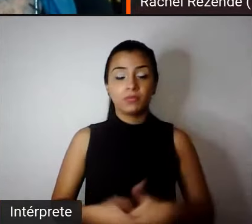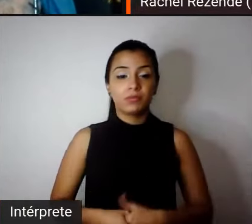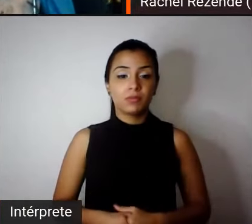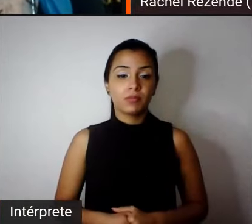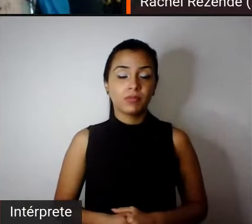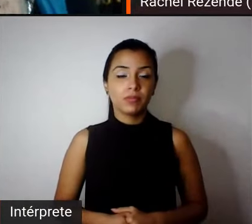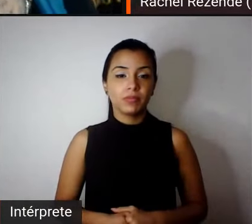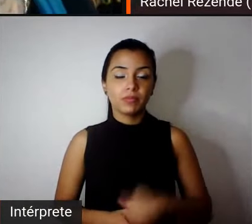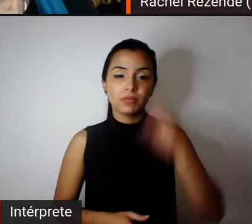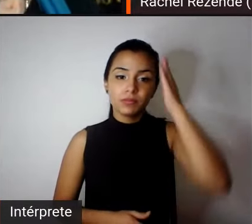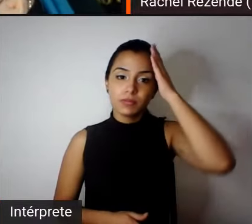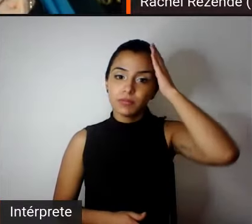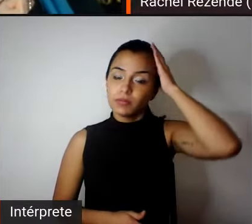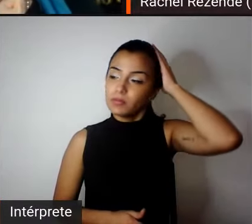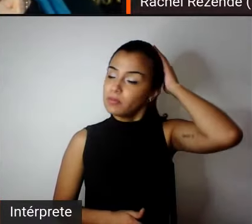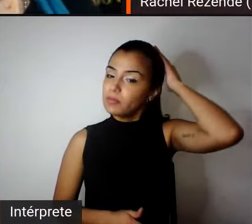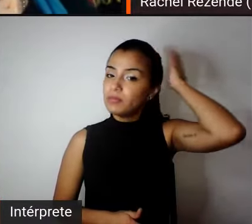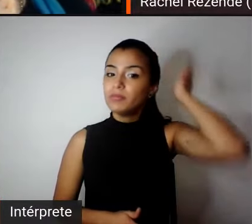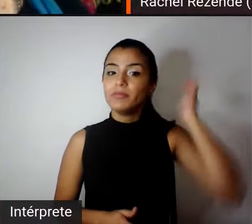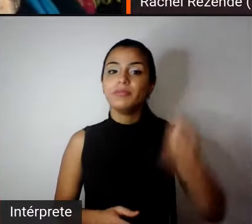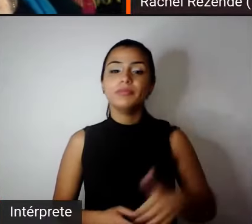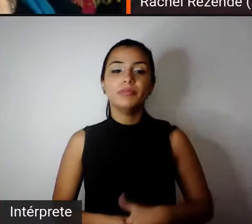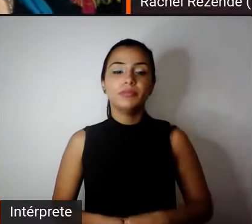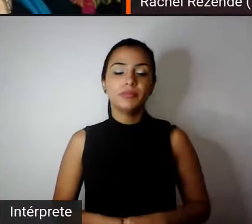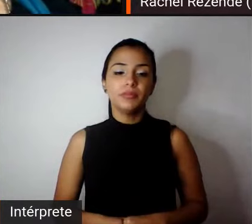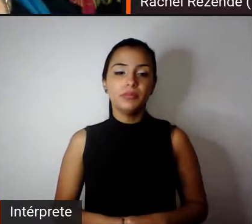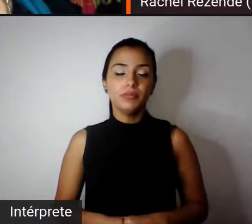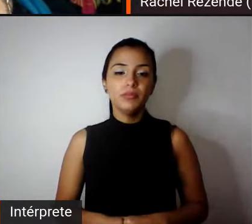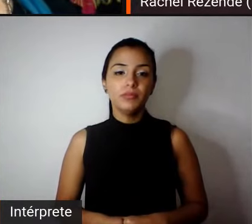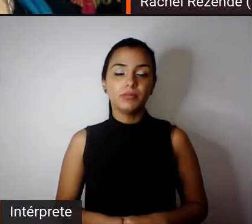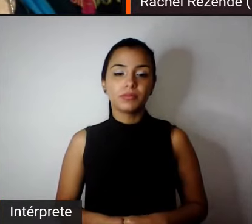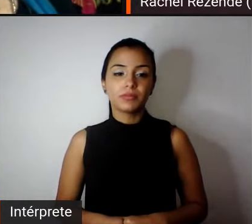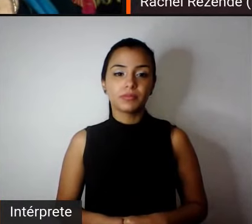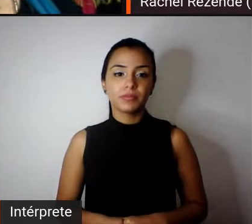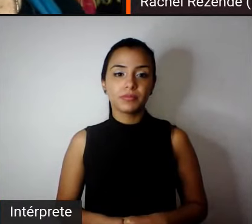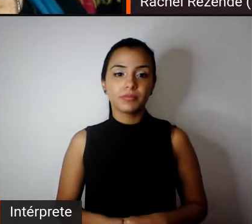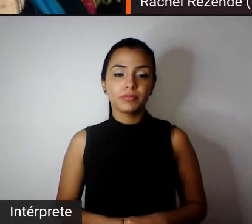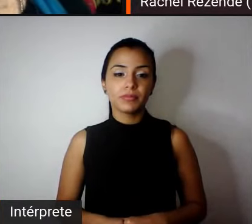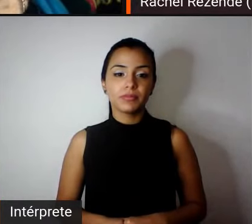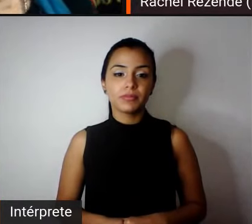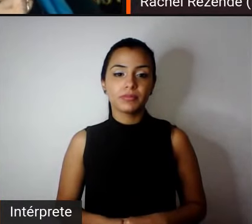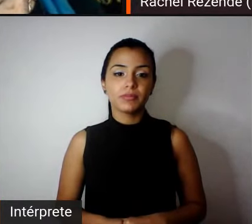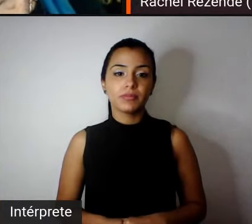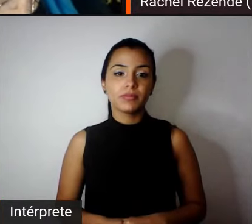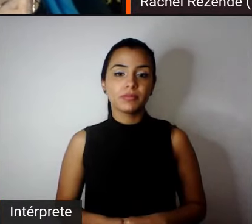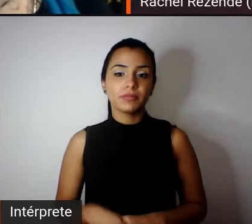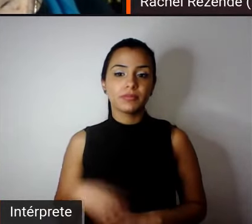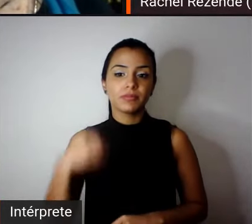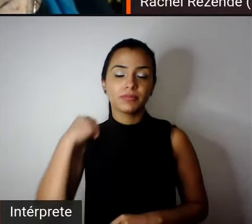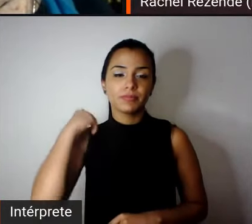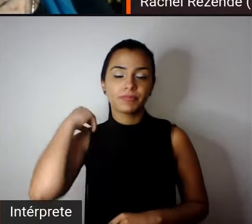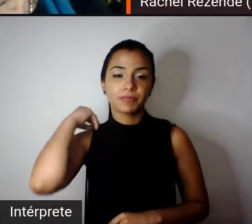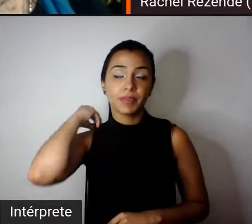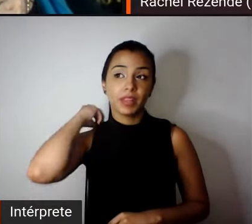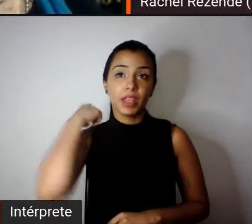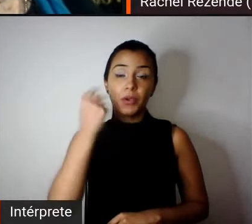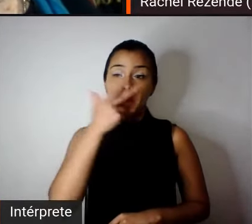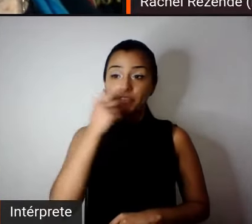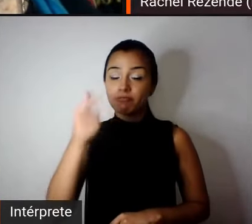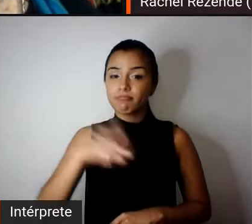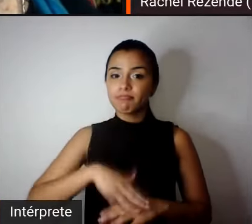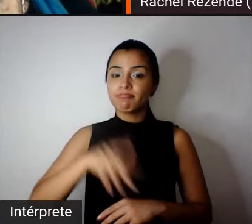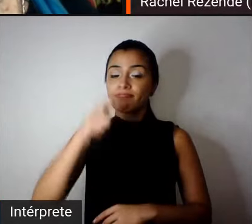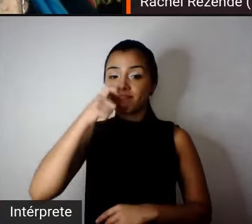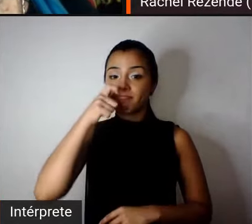Ah, bom, esse é interessante que você mencionou isso. Porque o Dr. Zé